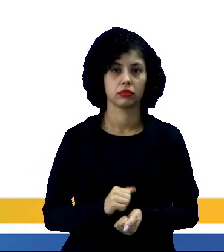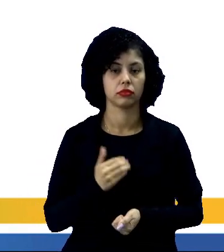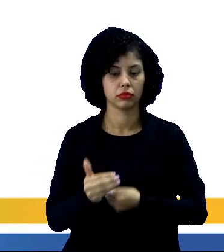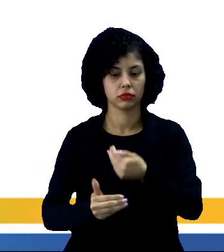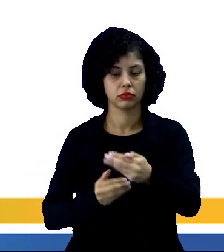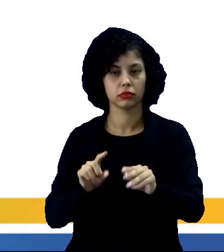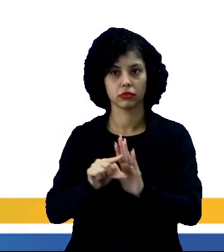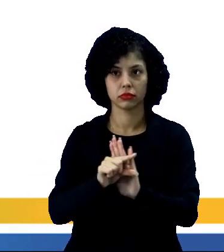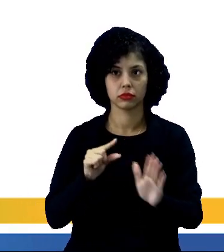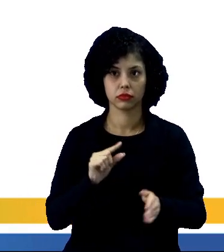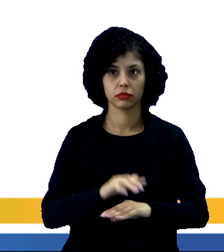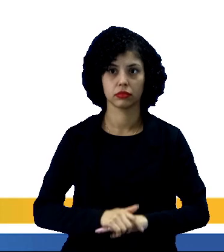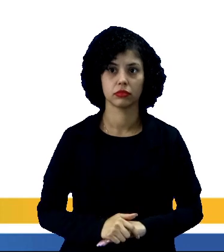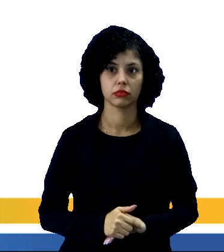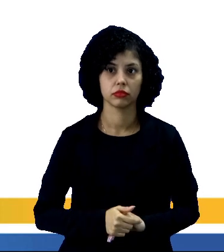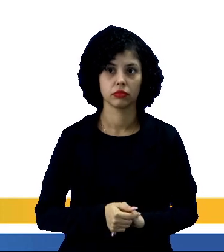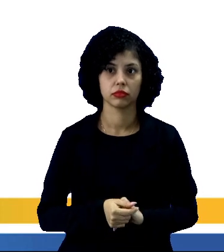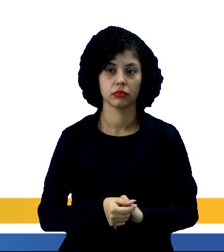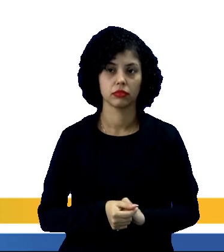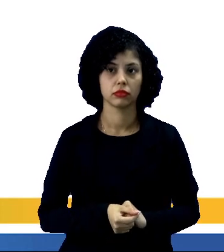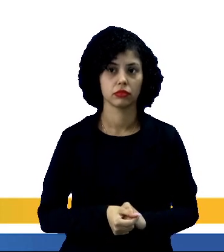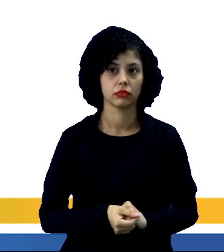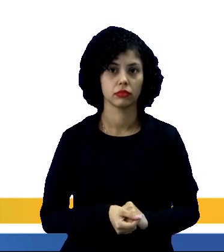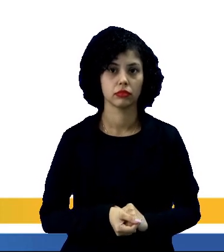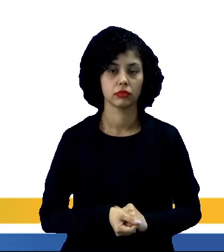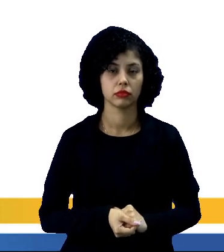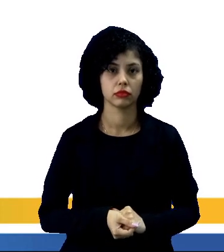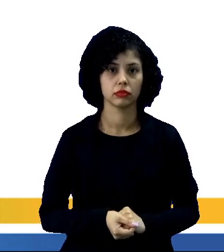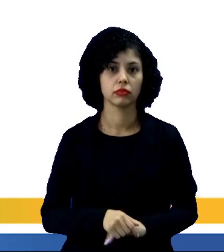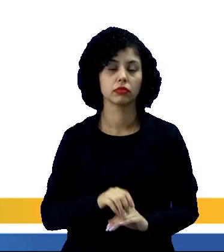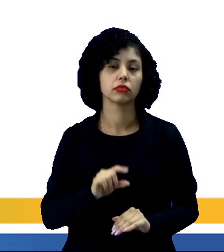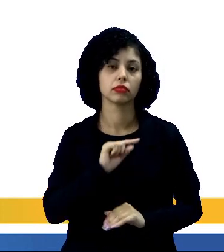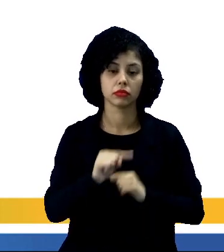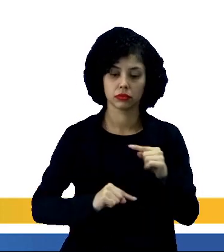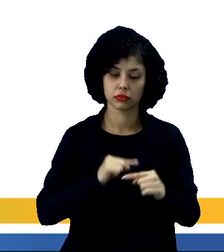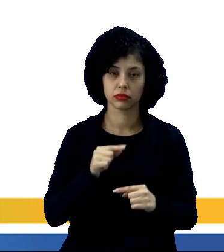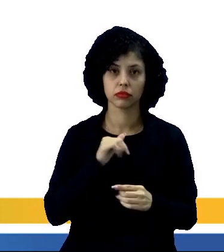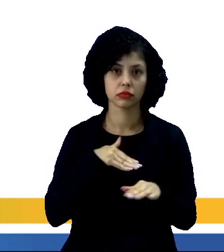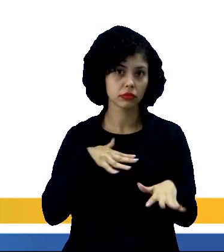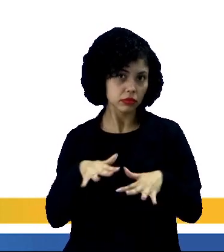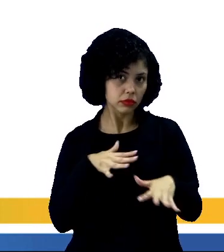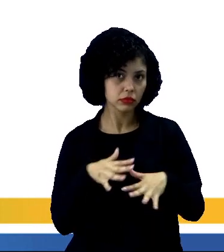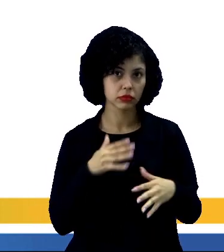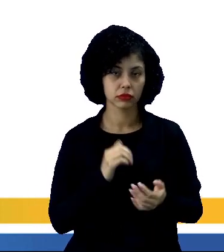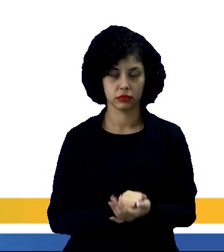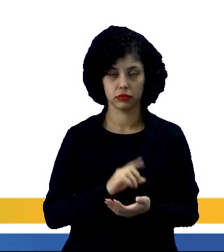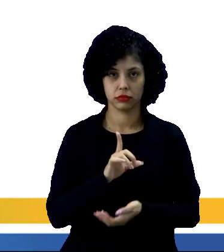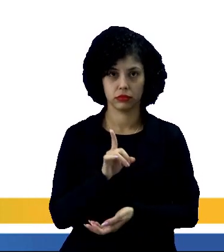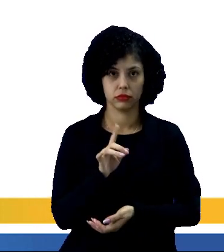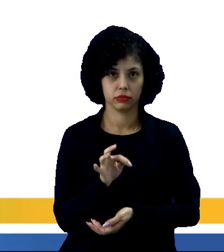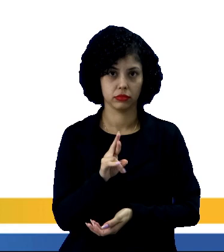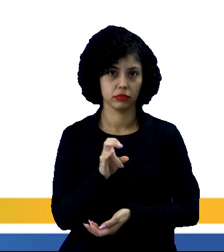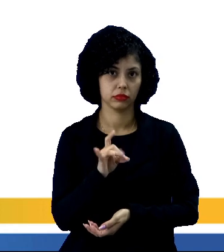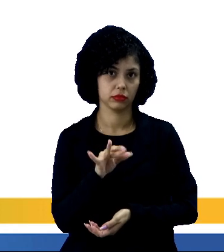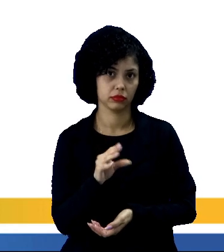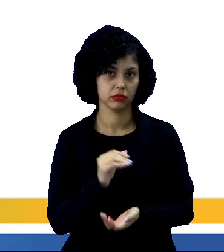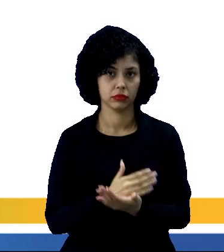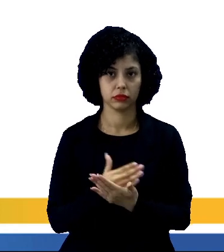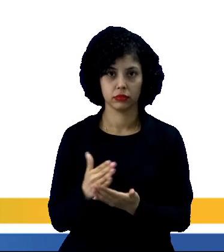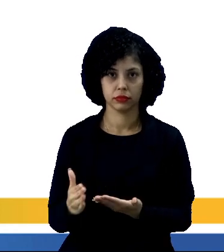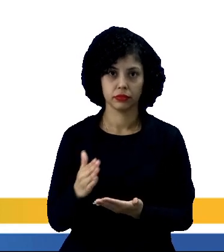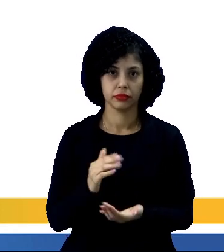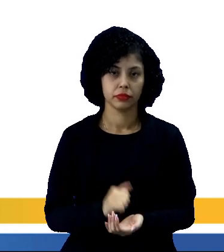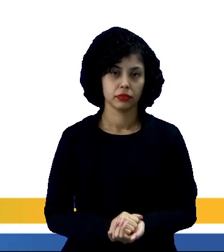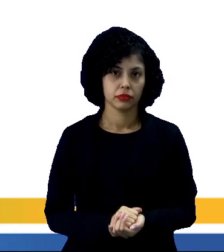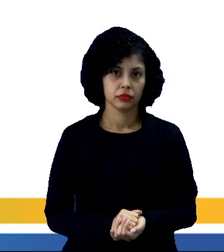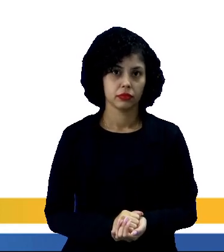trecho de música, certo? Esse rolo era movido ao longo de um dispositivo que